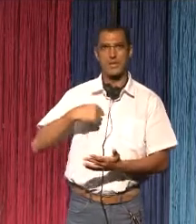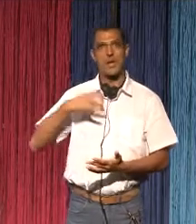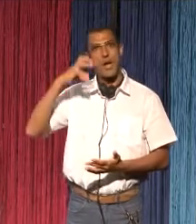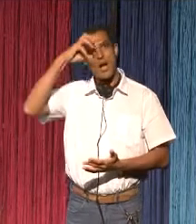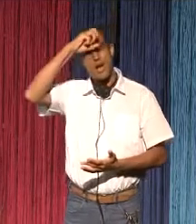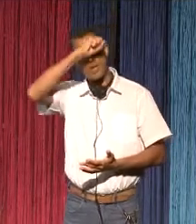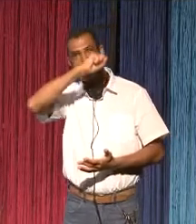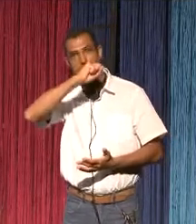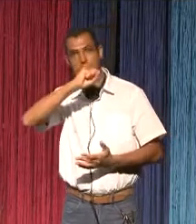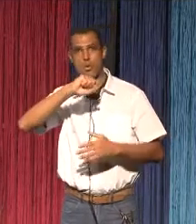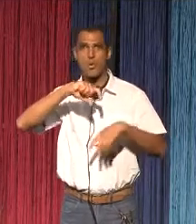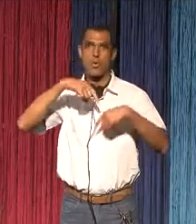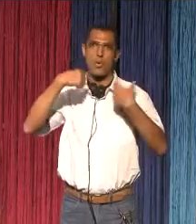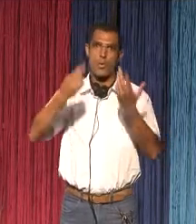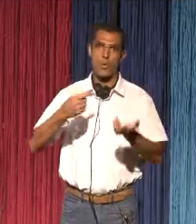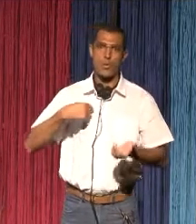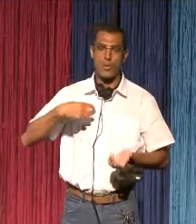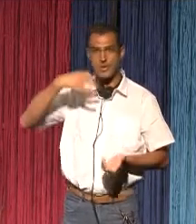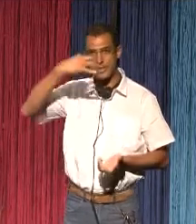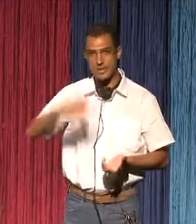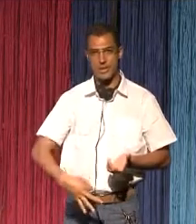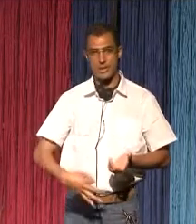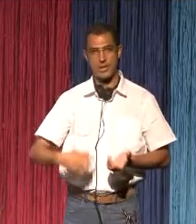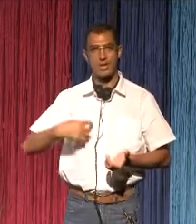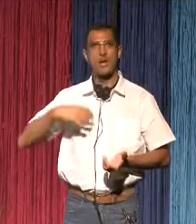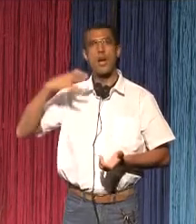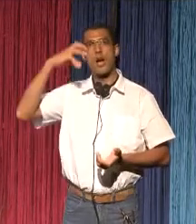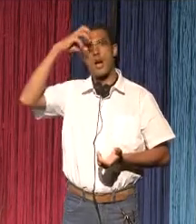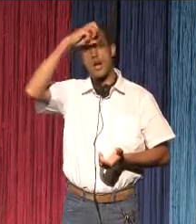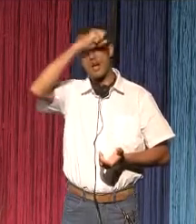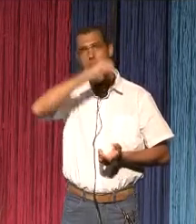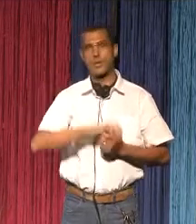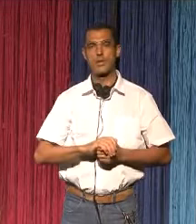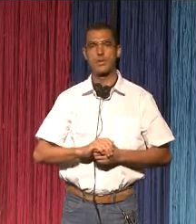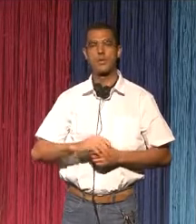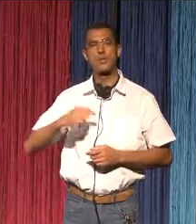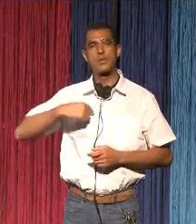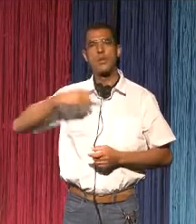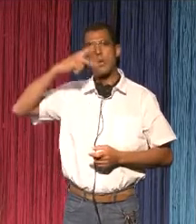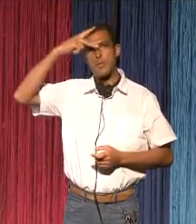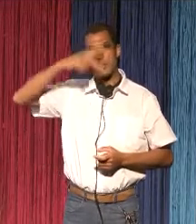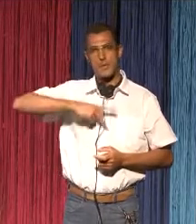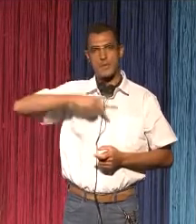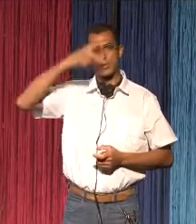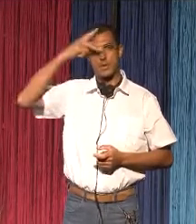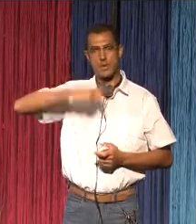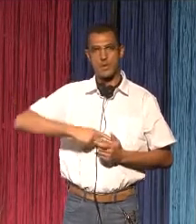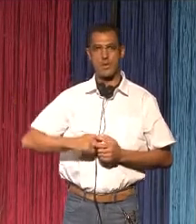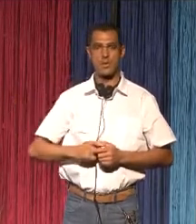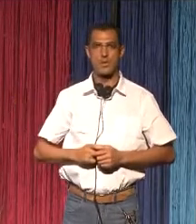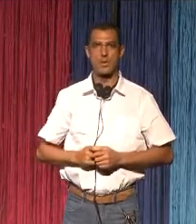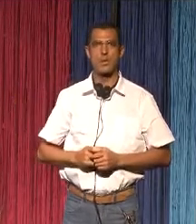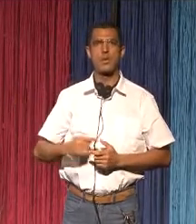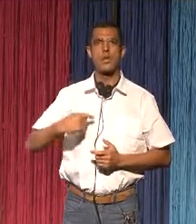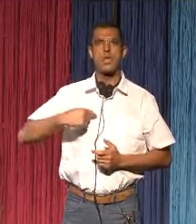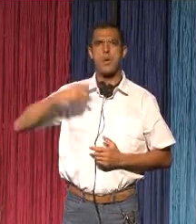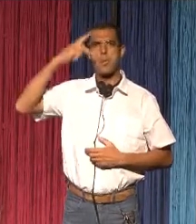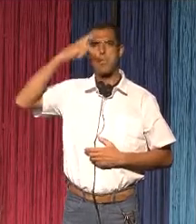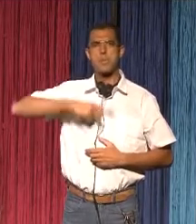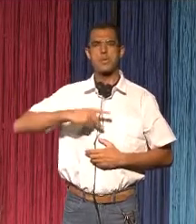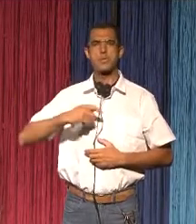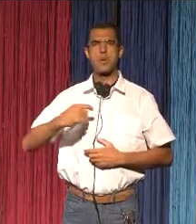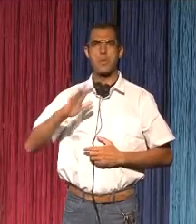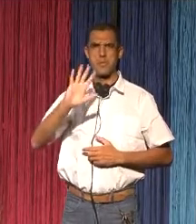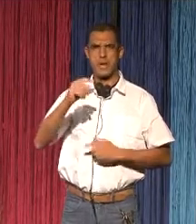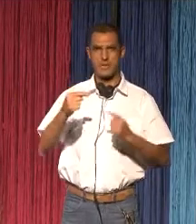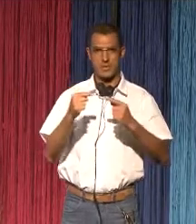digo porque muitas vezes se pensa que ser autônomo é ser independente de. Quando ser autônomo não é ser